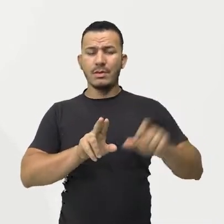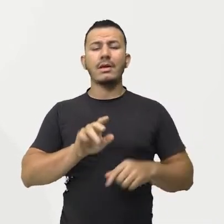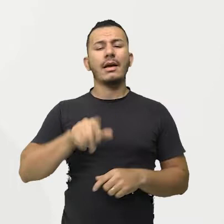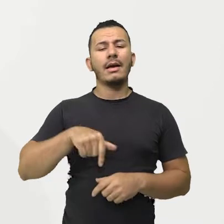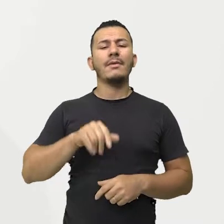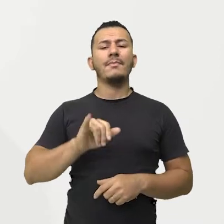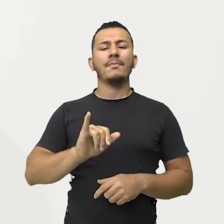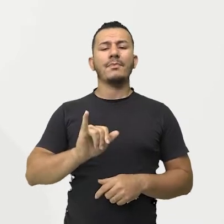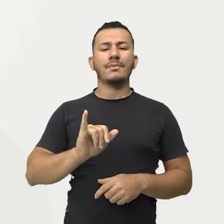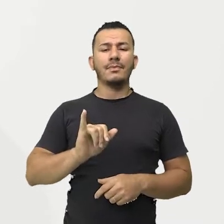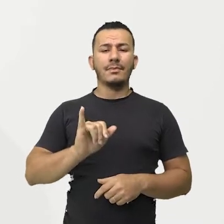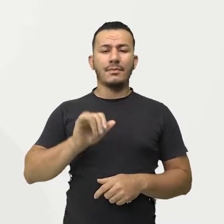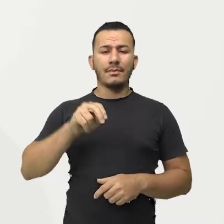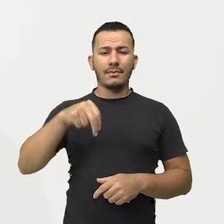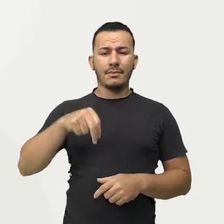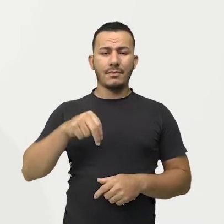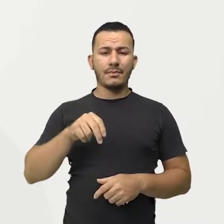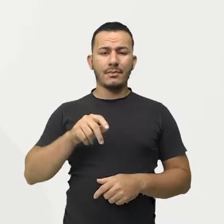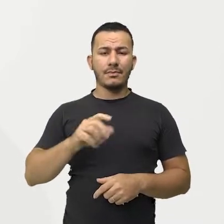incógnita